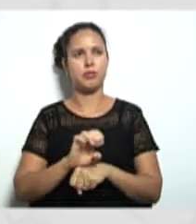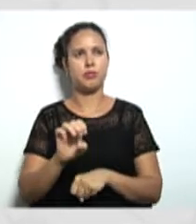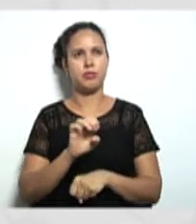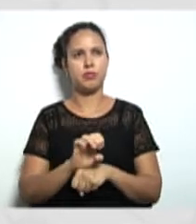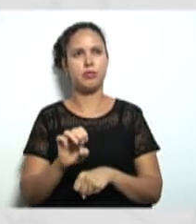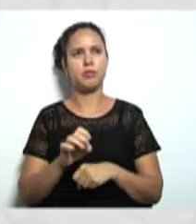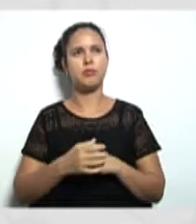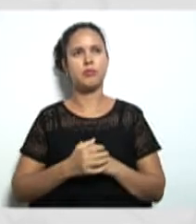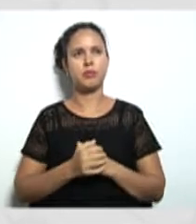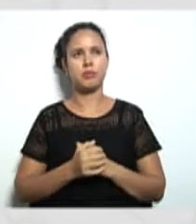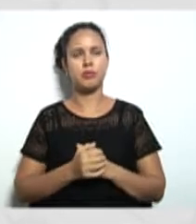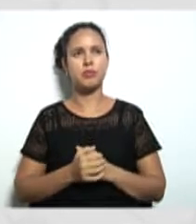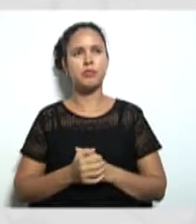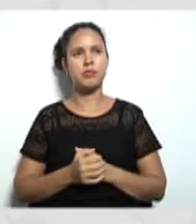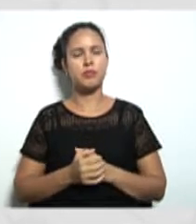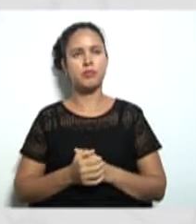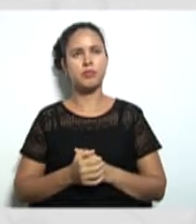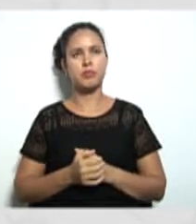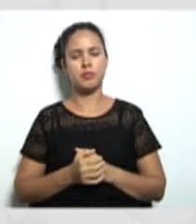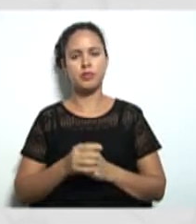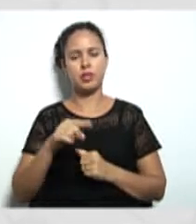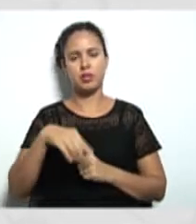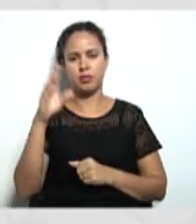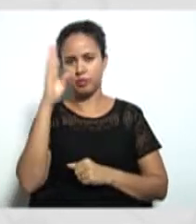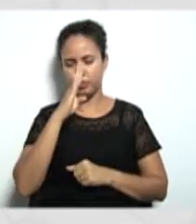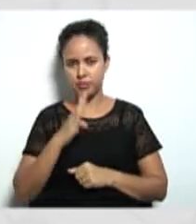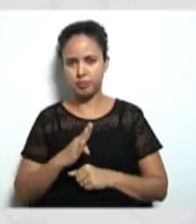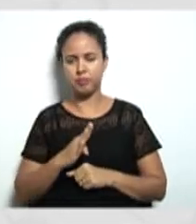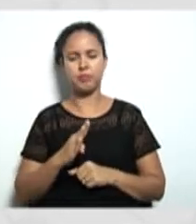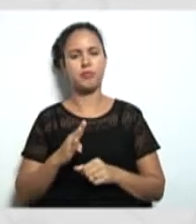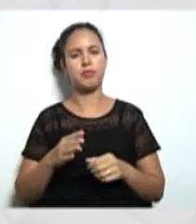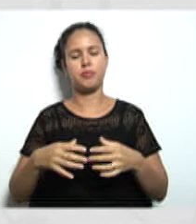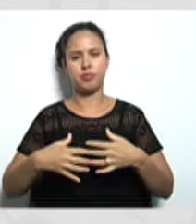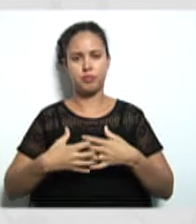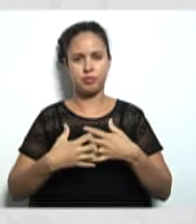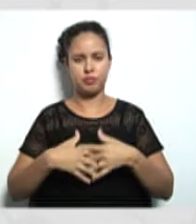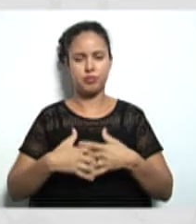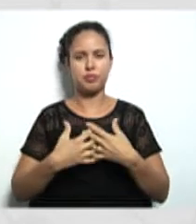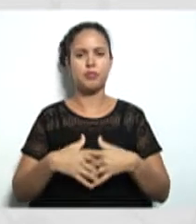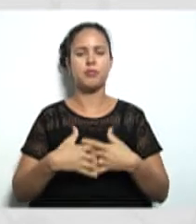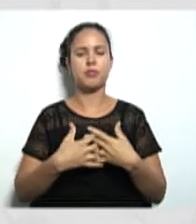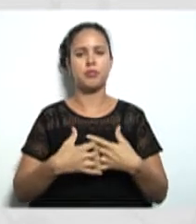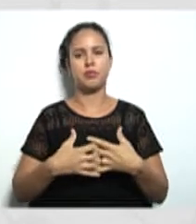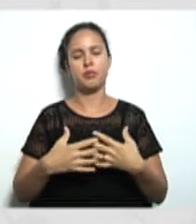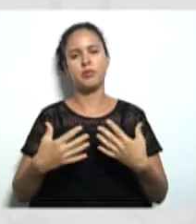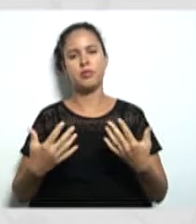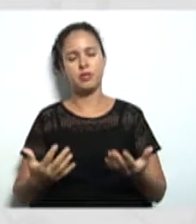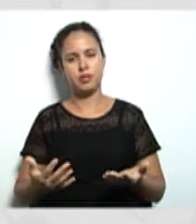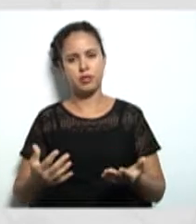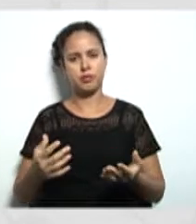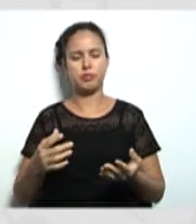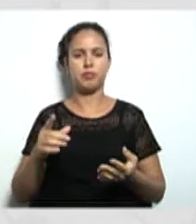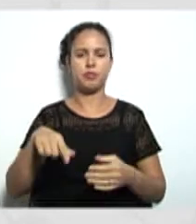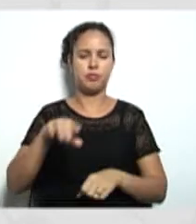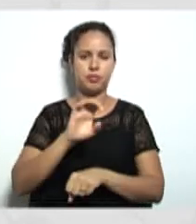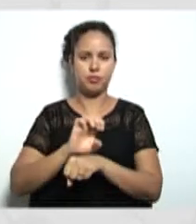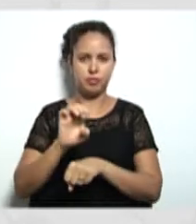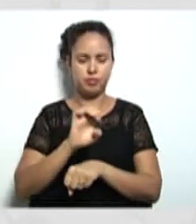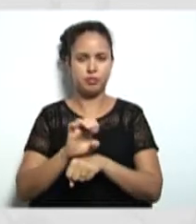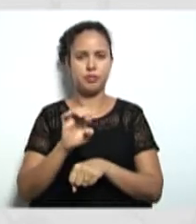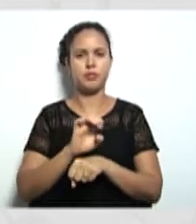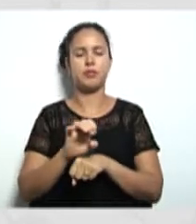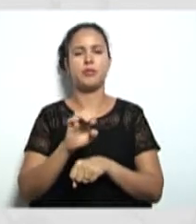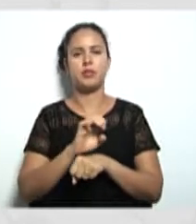que é a Resolução 79, que regula o estágio dentro do IFRO. E nesse caso, o estágio é uma prática profissional